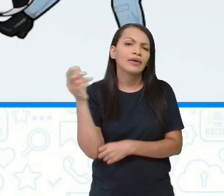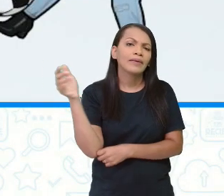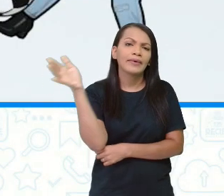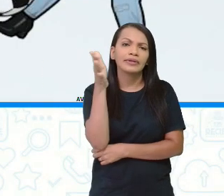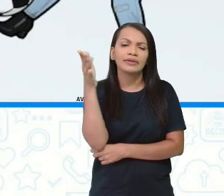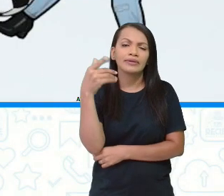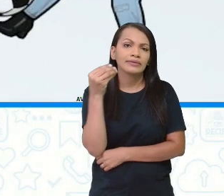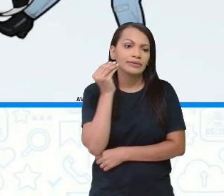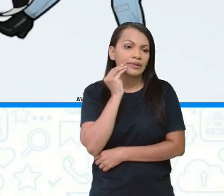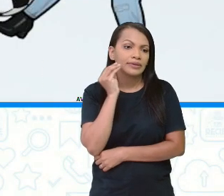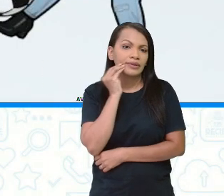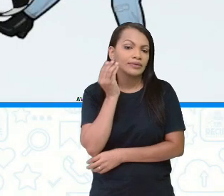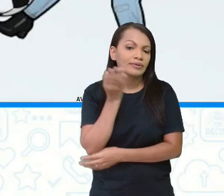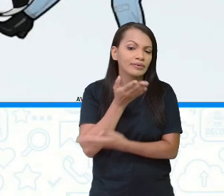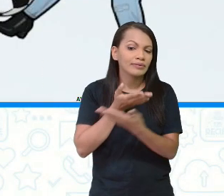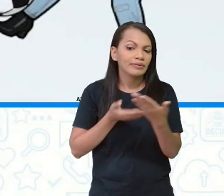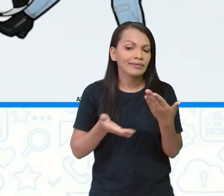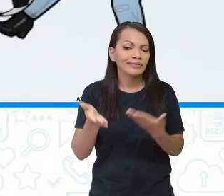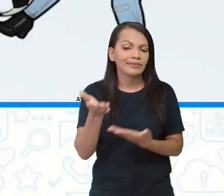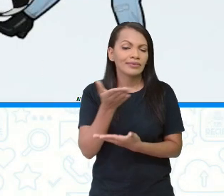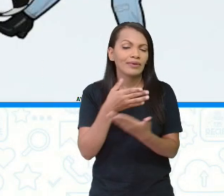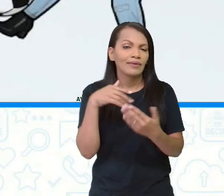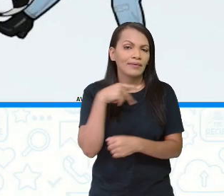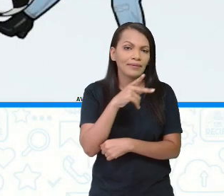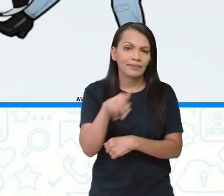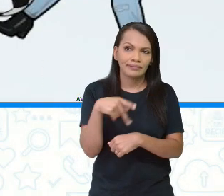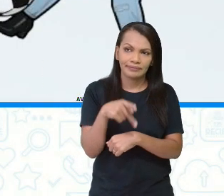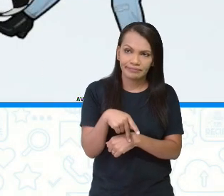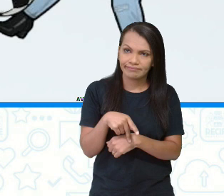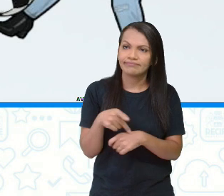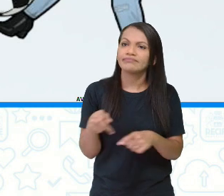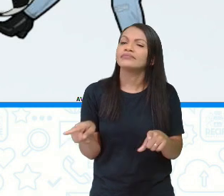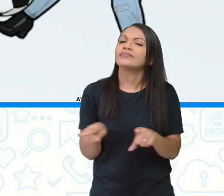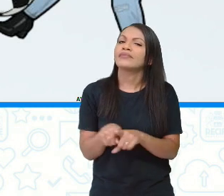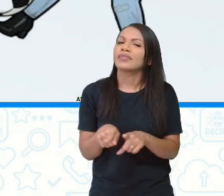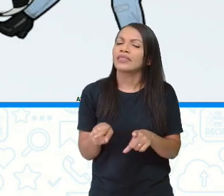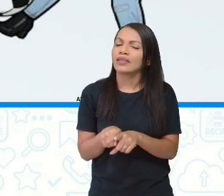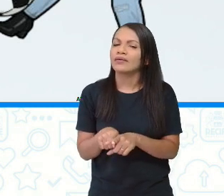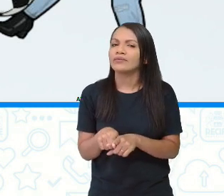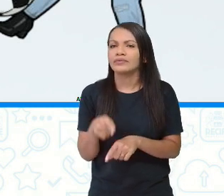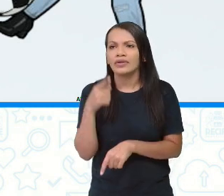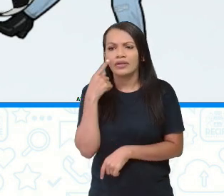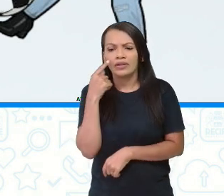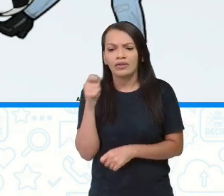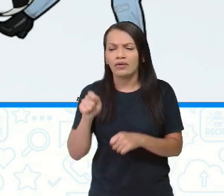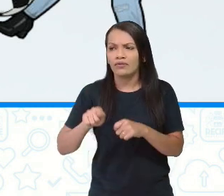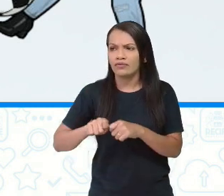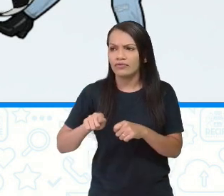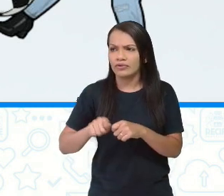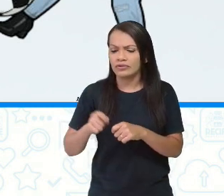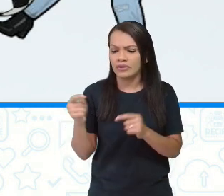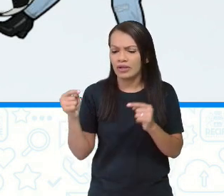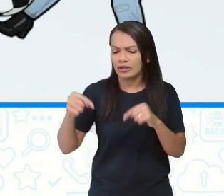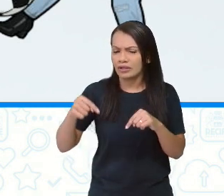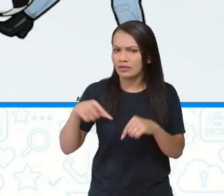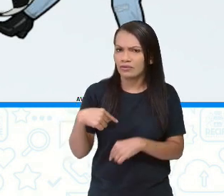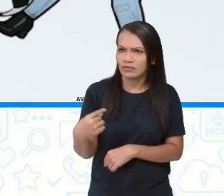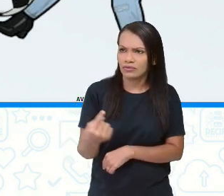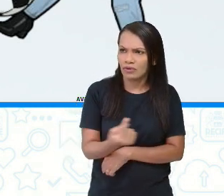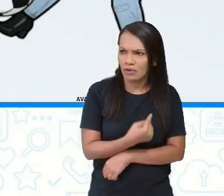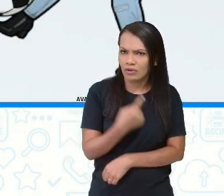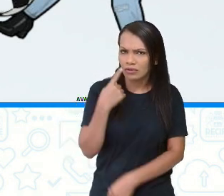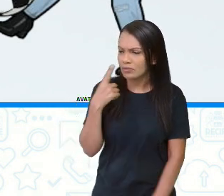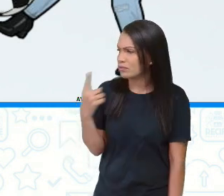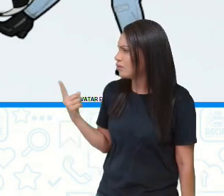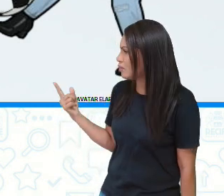né? Observamos os números na Copa através... Não fiz o placar, a gente fez aqui o nosso, né? Mas no